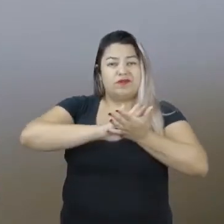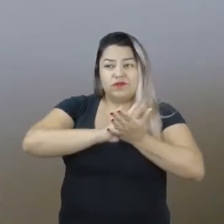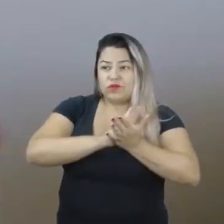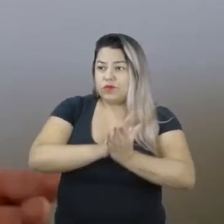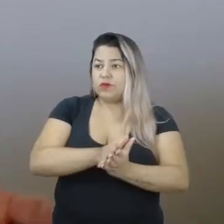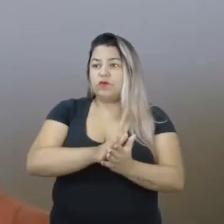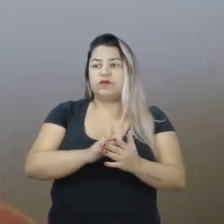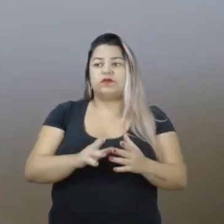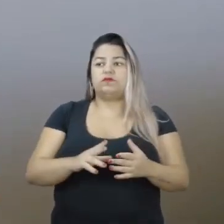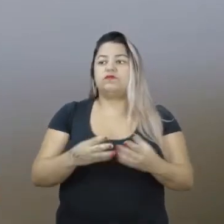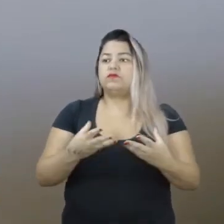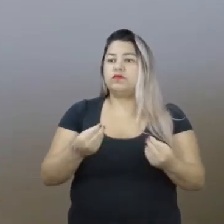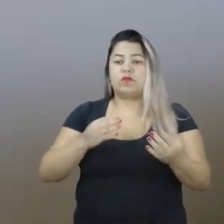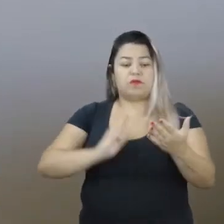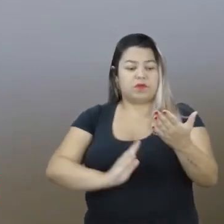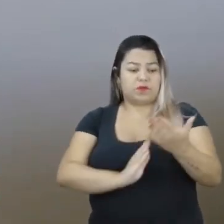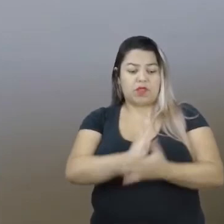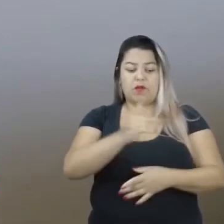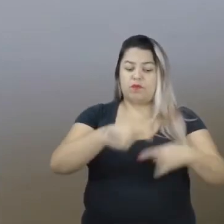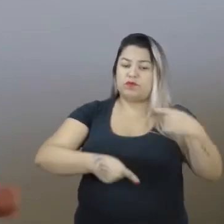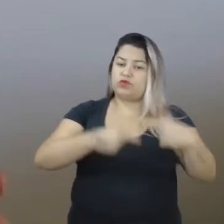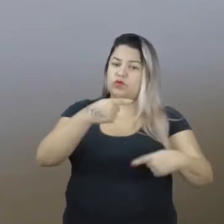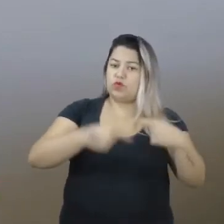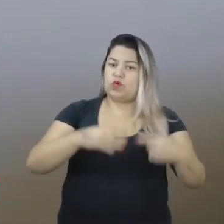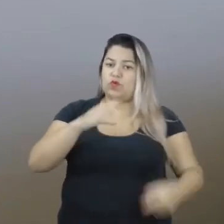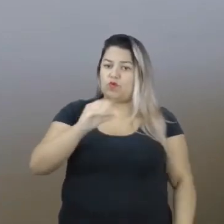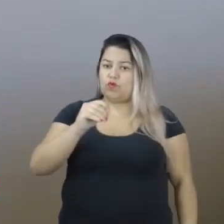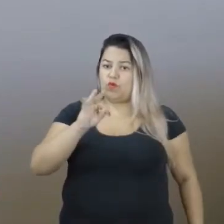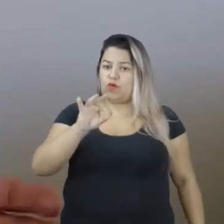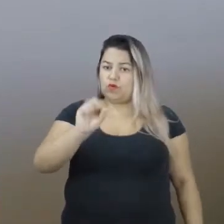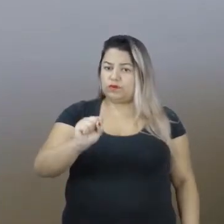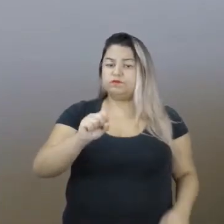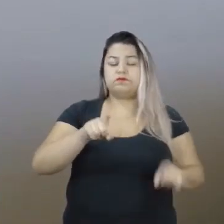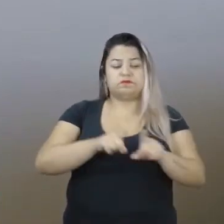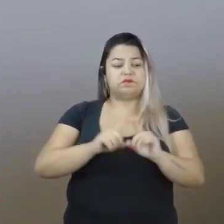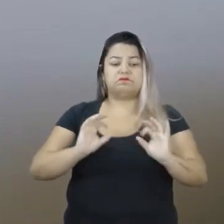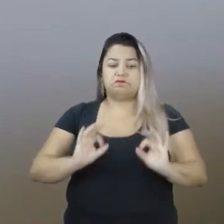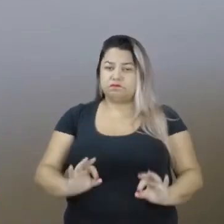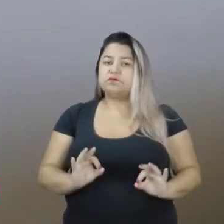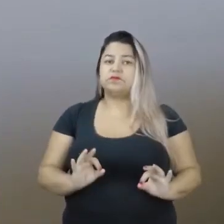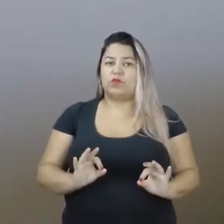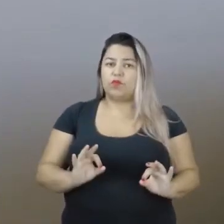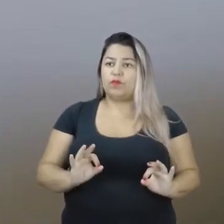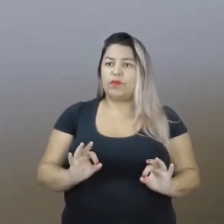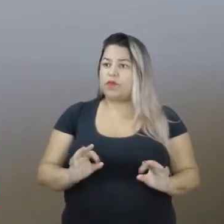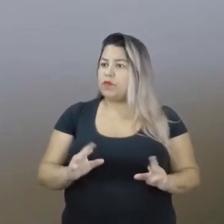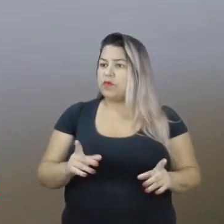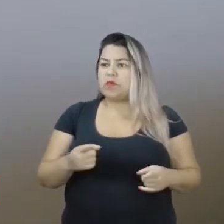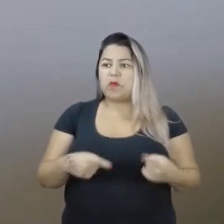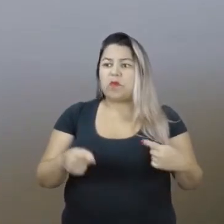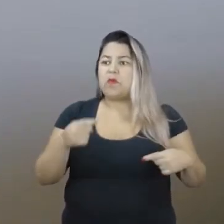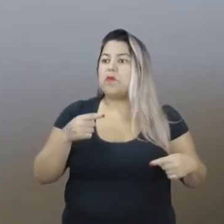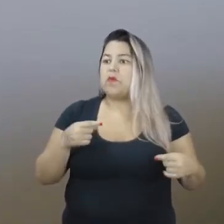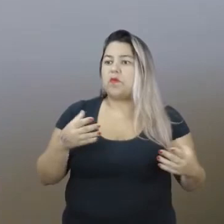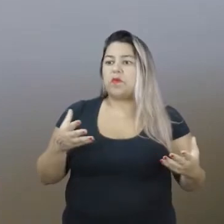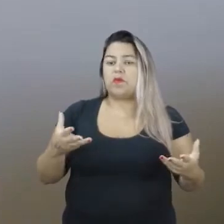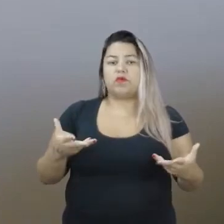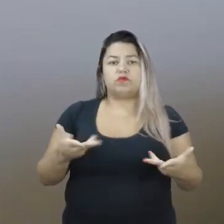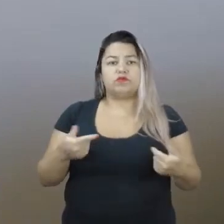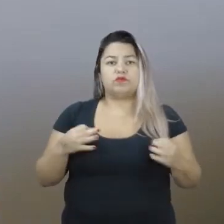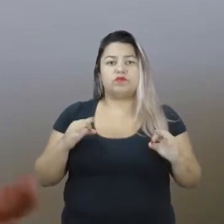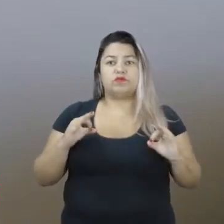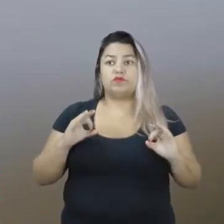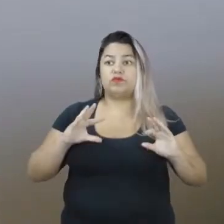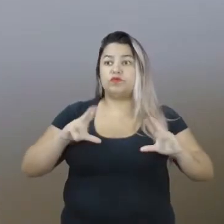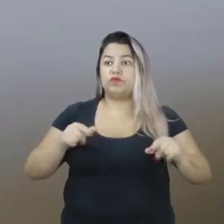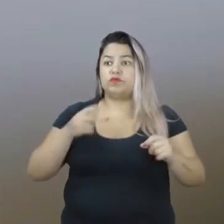Então, muita coisa aprovamos. A política de cota, com certeza, foi um sucesso absoluto por tudo que nós falamos aqui.